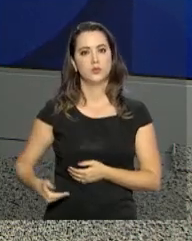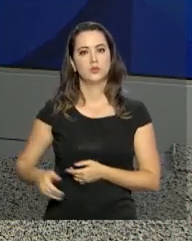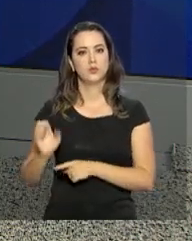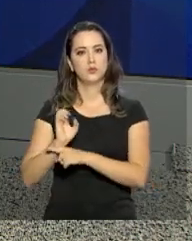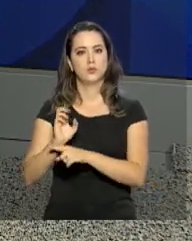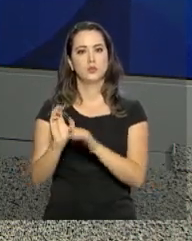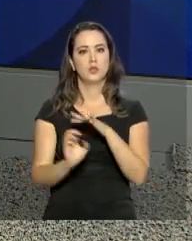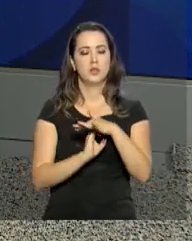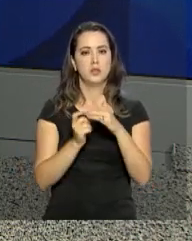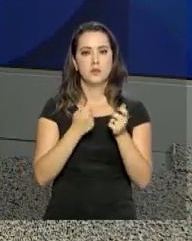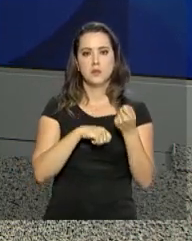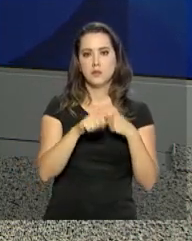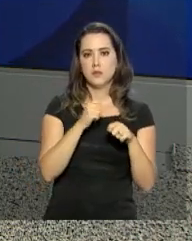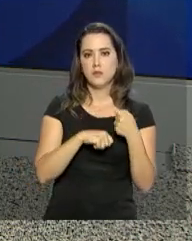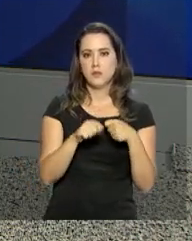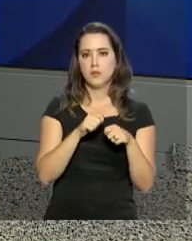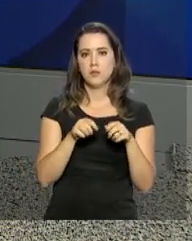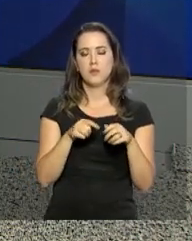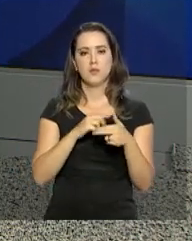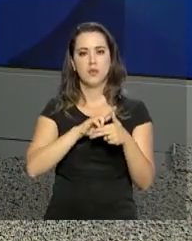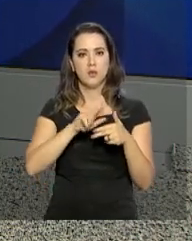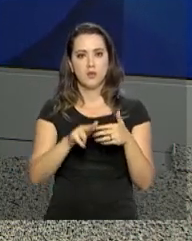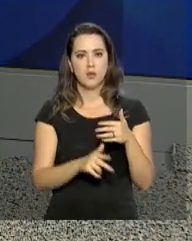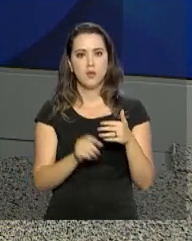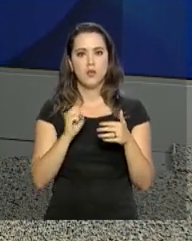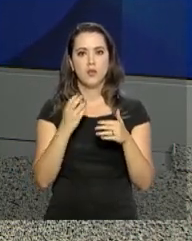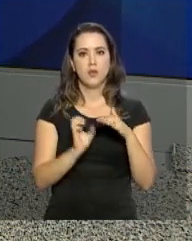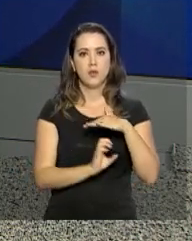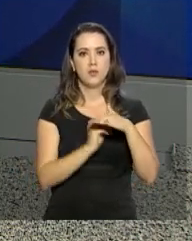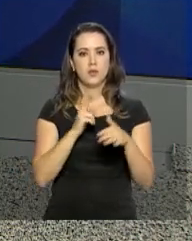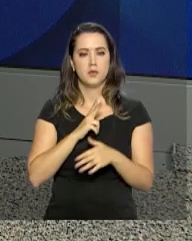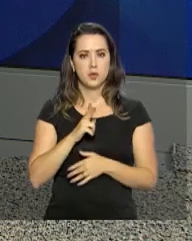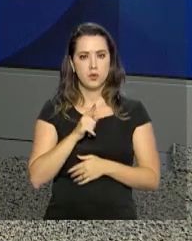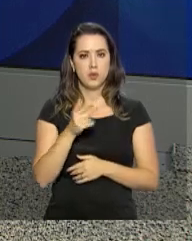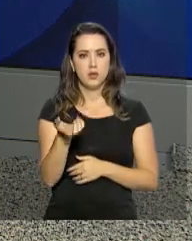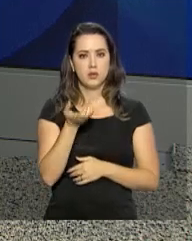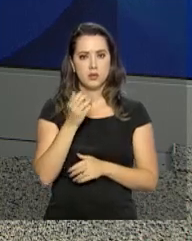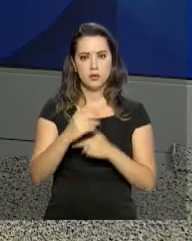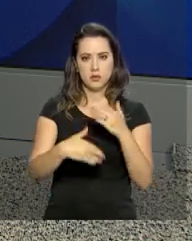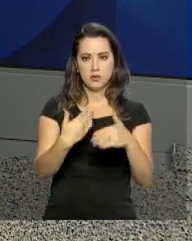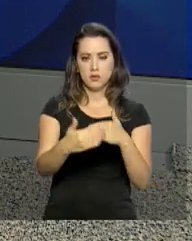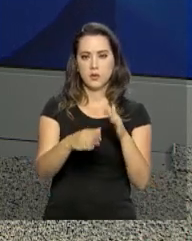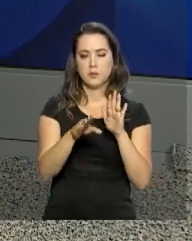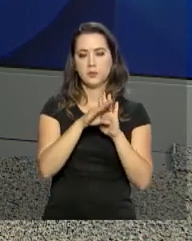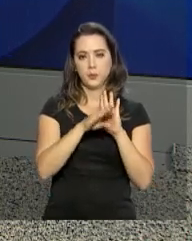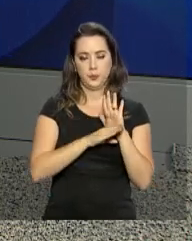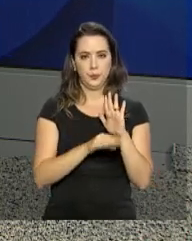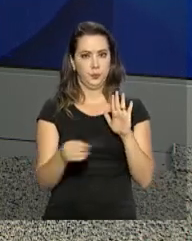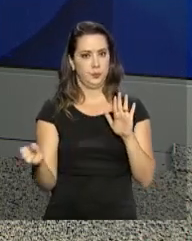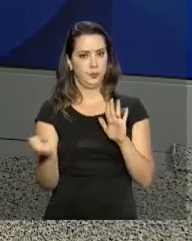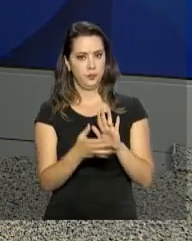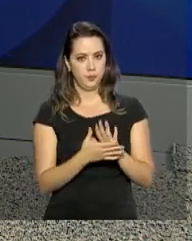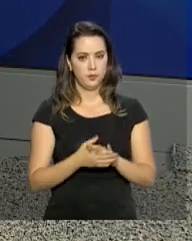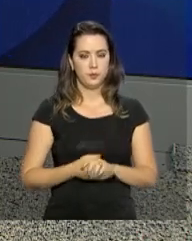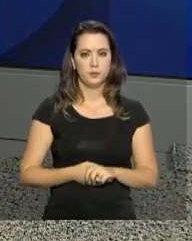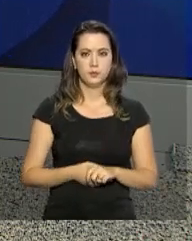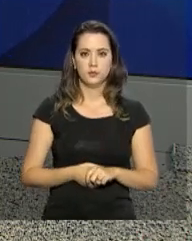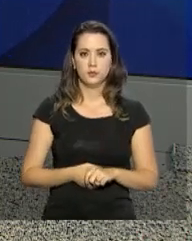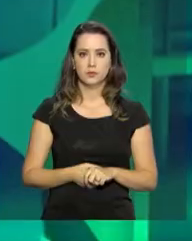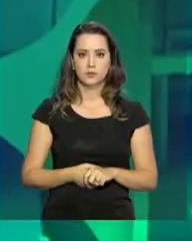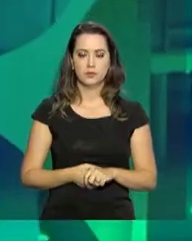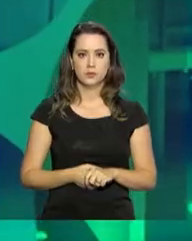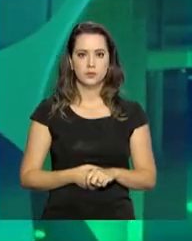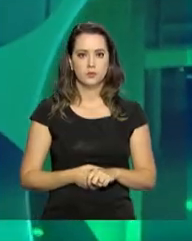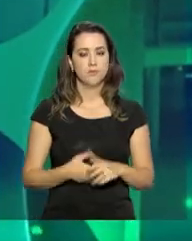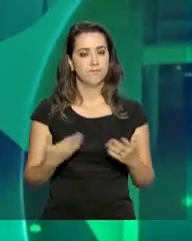empresas de economista de economia mista ou empresas privadas interessadas em desenvolver projetos de inovação